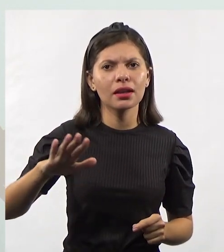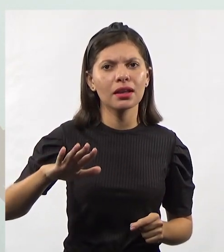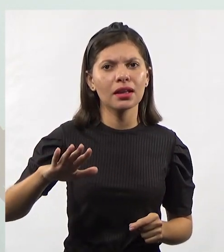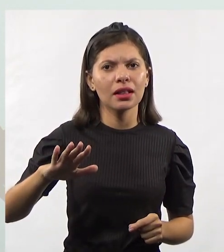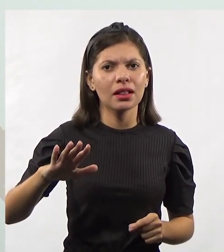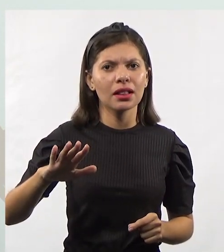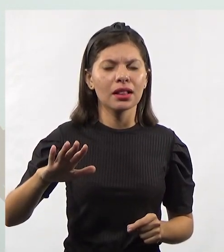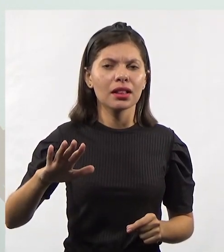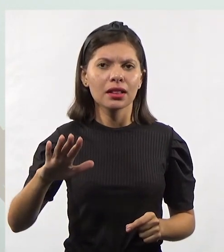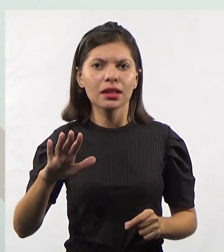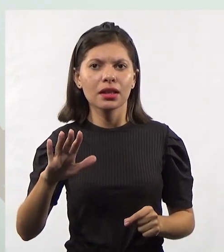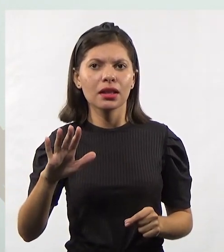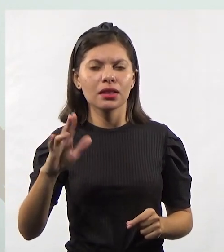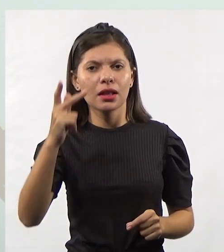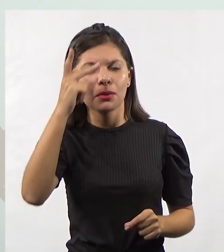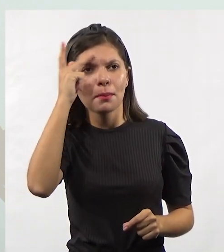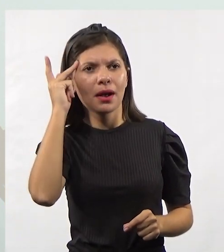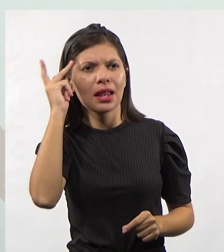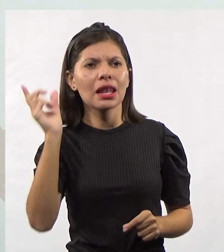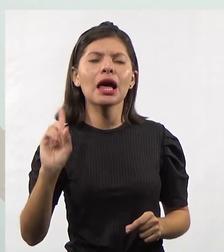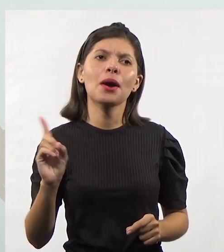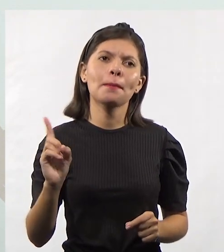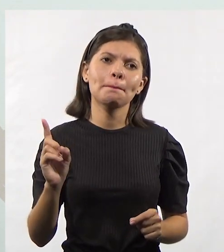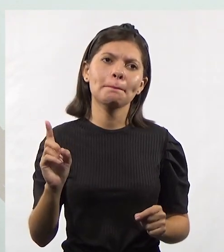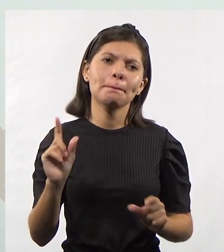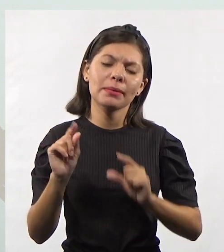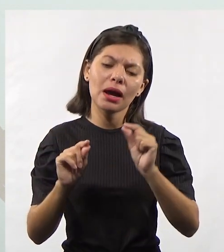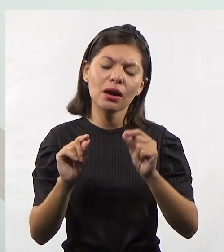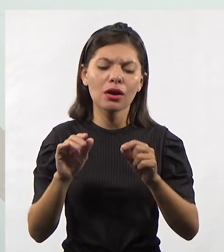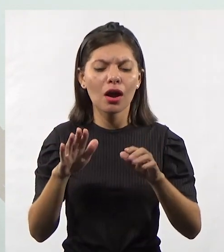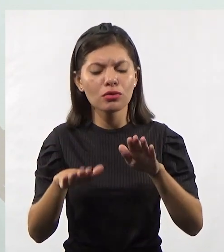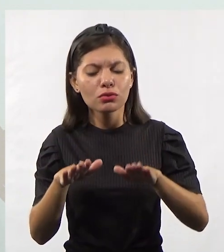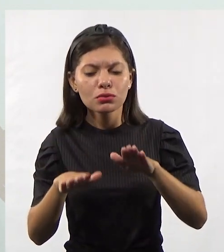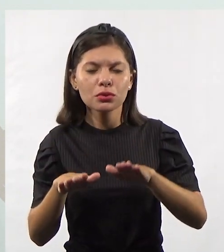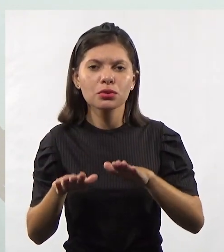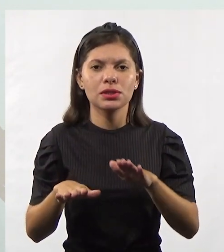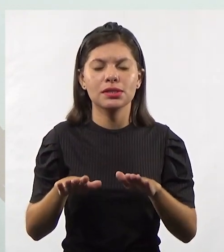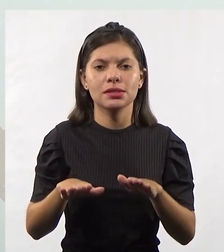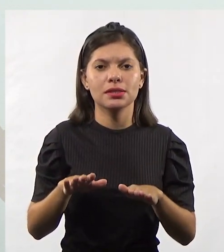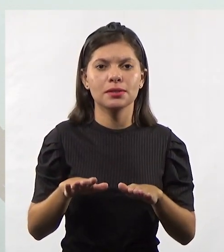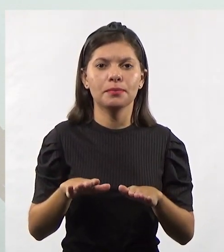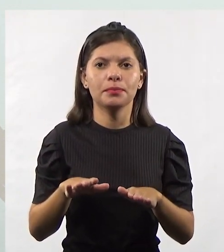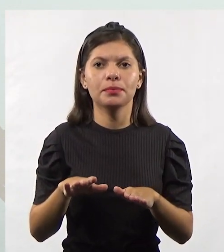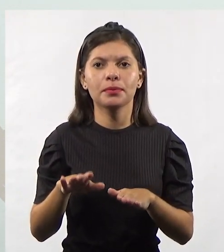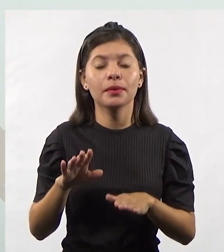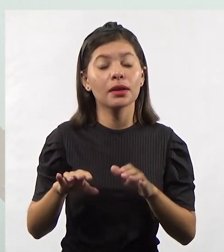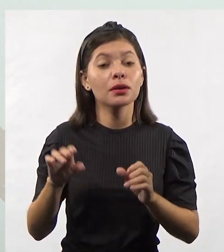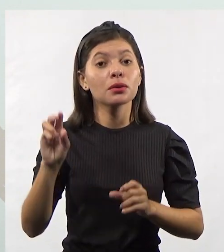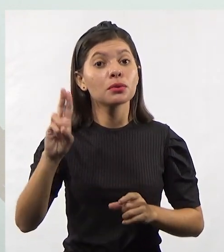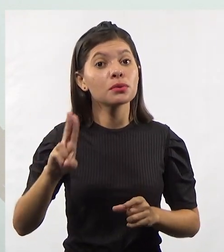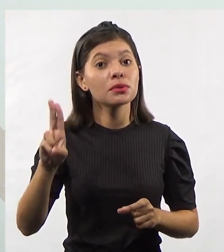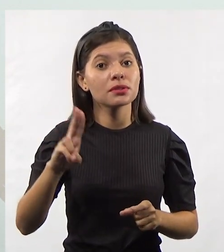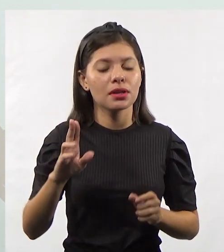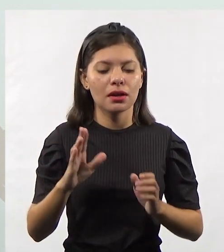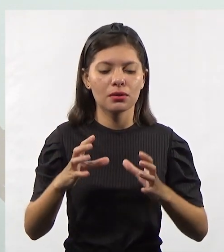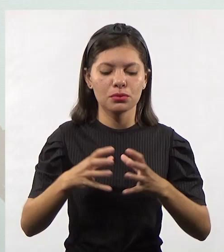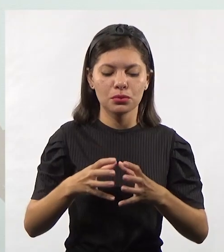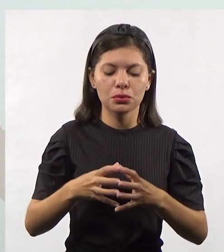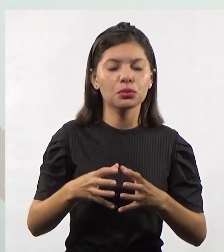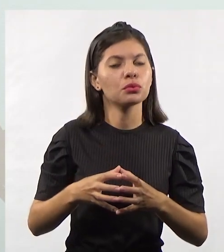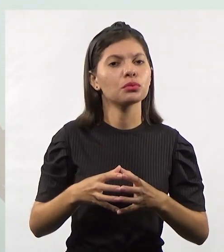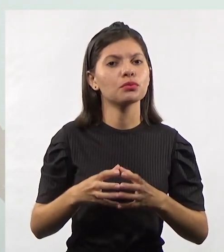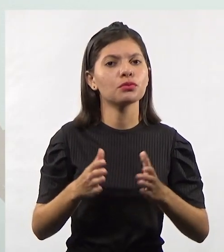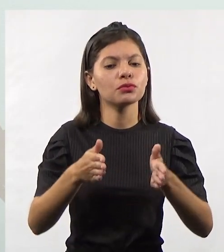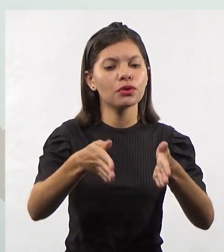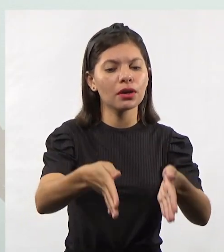humanas mas assim aplicações nesse sentido mas uma das que a gente vai utilizar é justamente o grupo focal o que que é